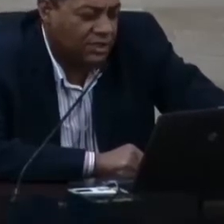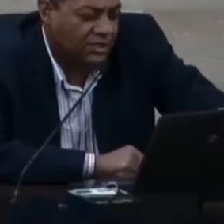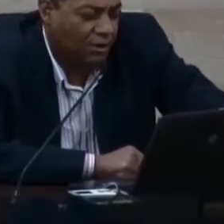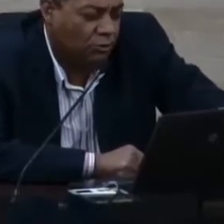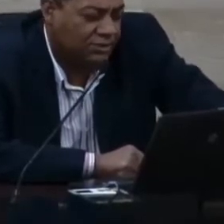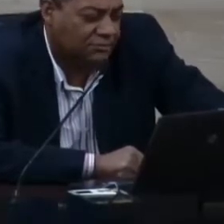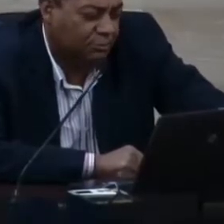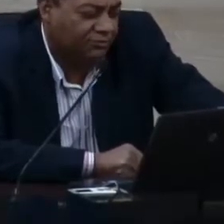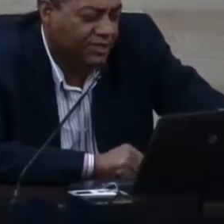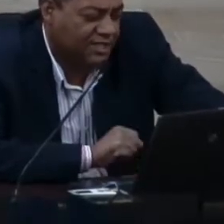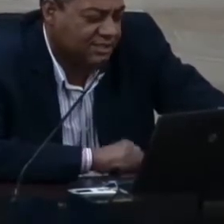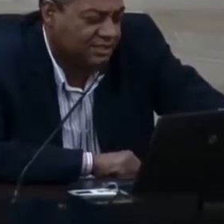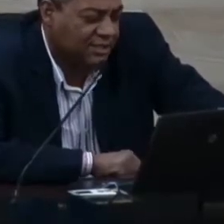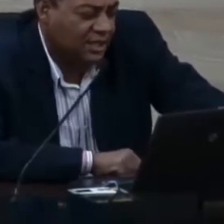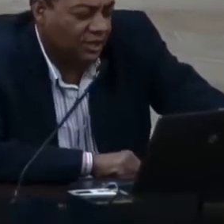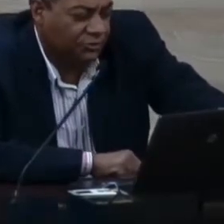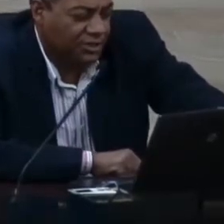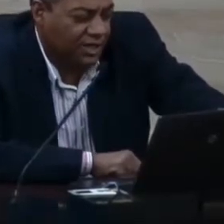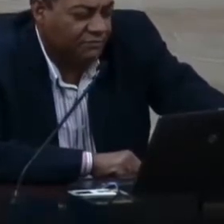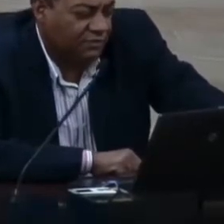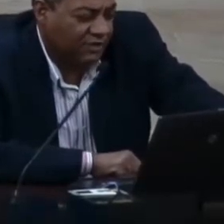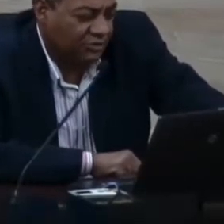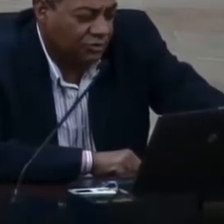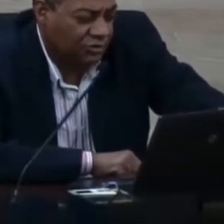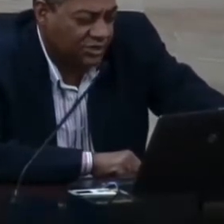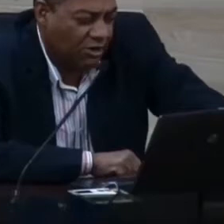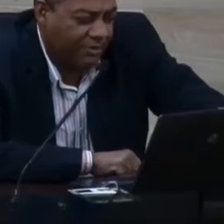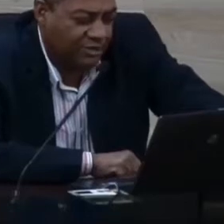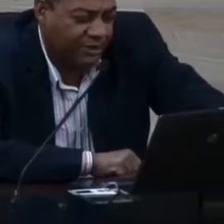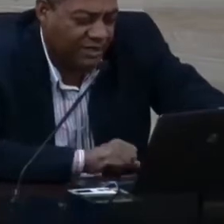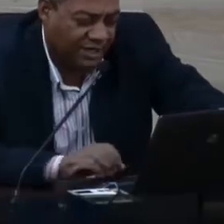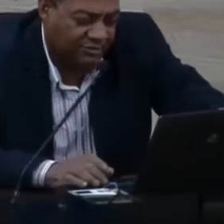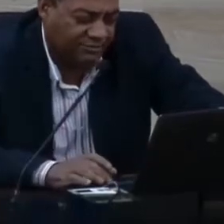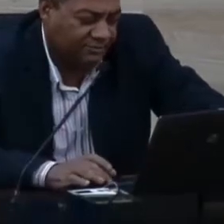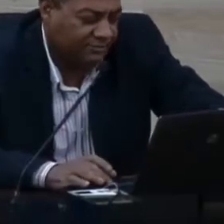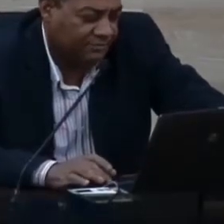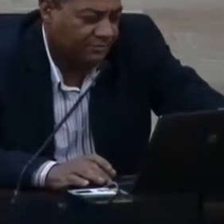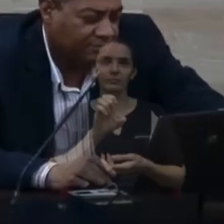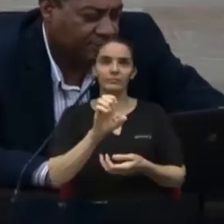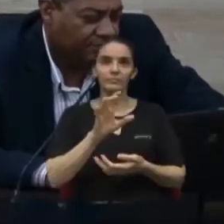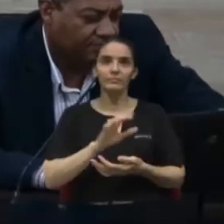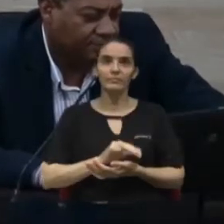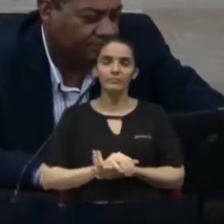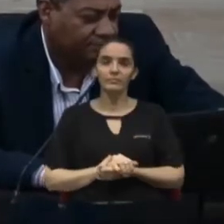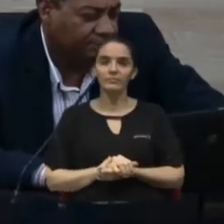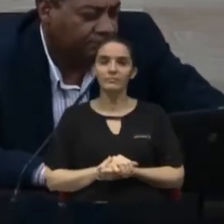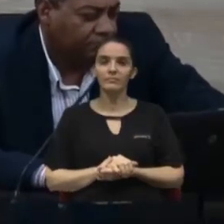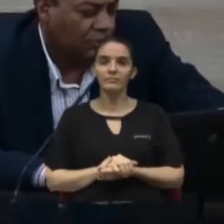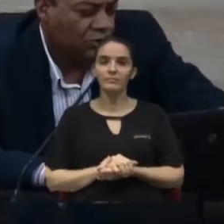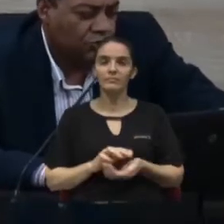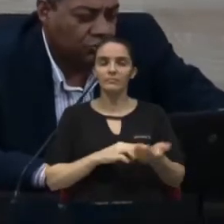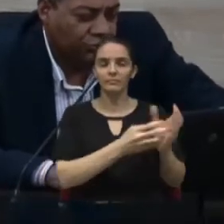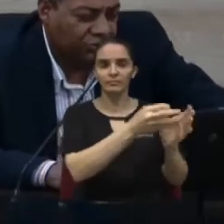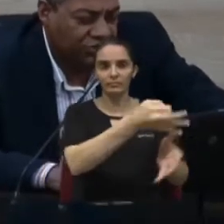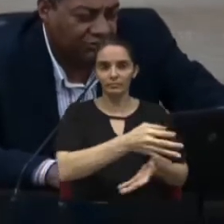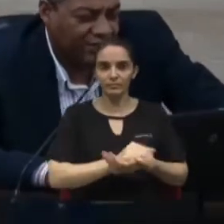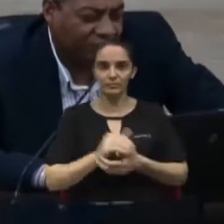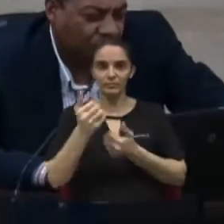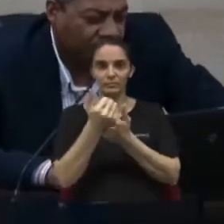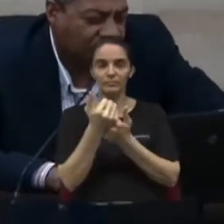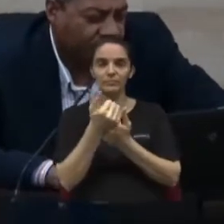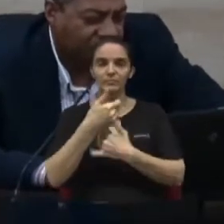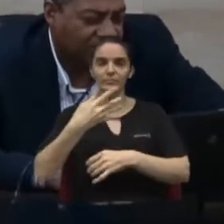1457/74 e dá outras providências. Autoria, vereador José Roberto Bernardo. As comissões.